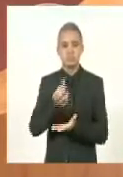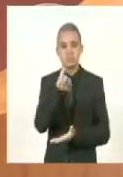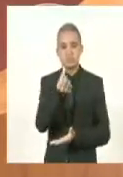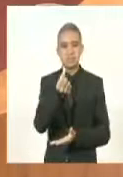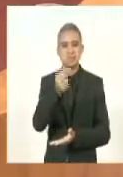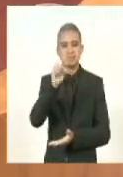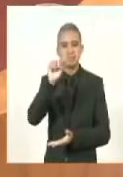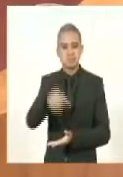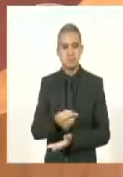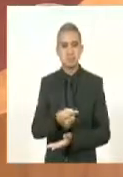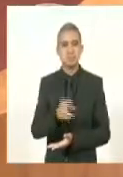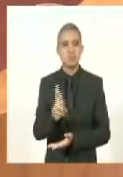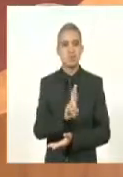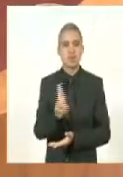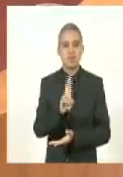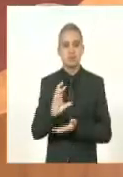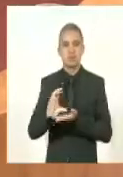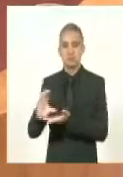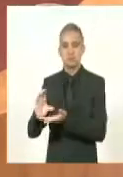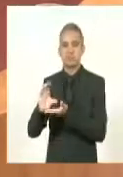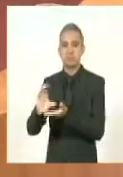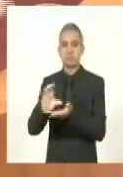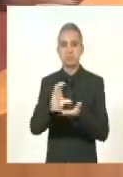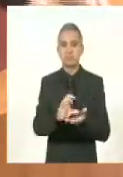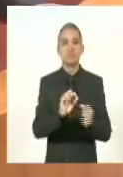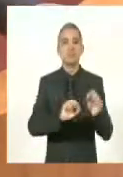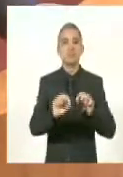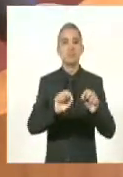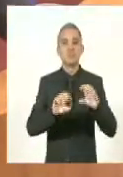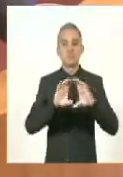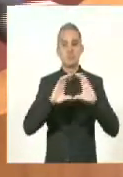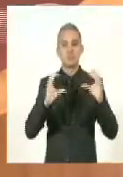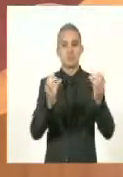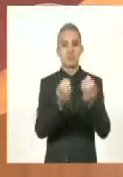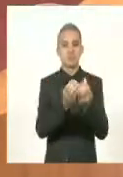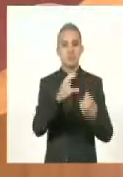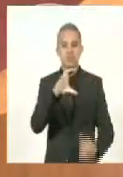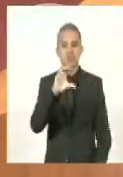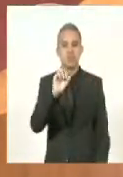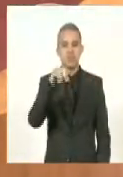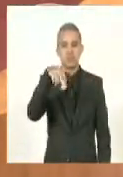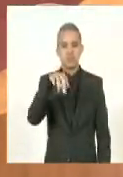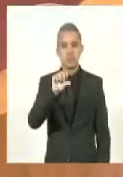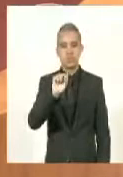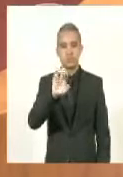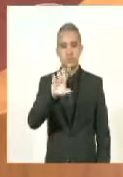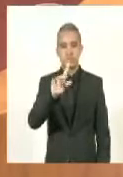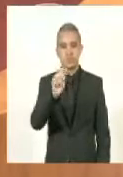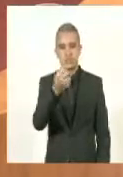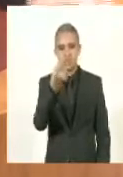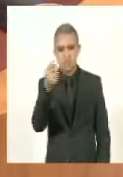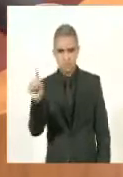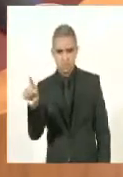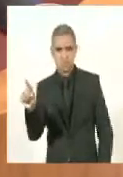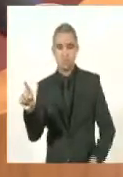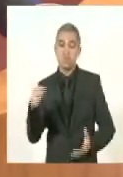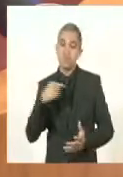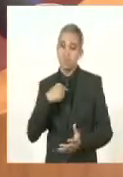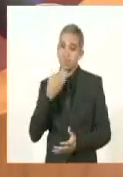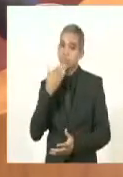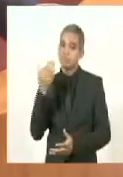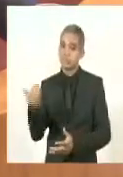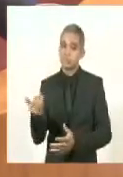chamados conselhões. Cadê o requerimento, a informação que solicitei, ao